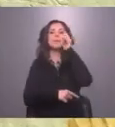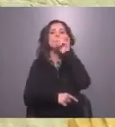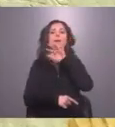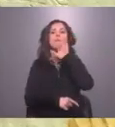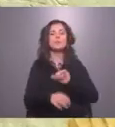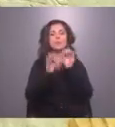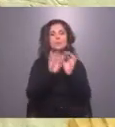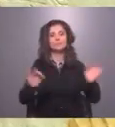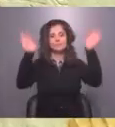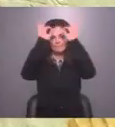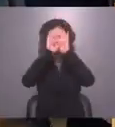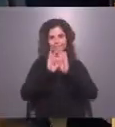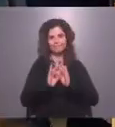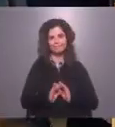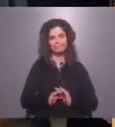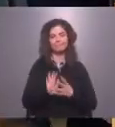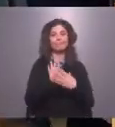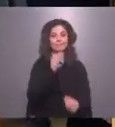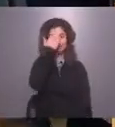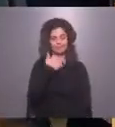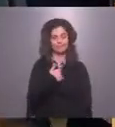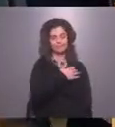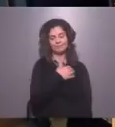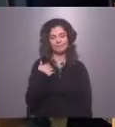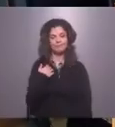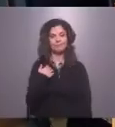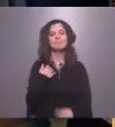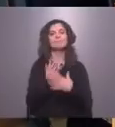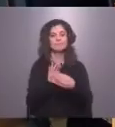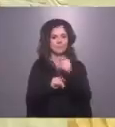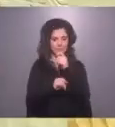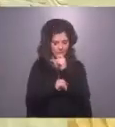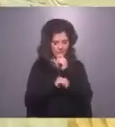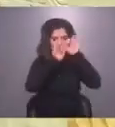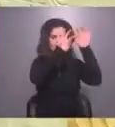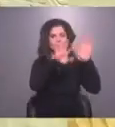Pai, Filho e Espírito Santo, desça sobre vós